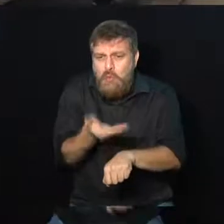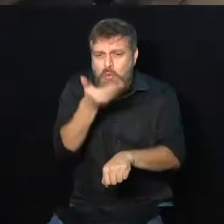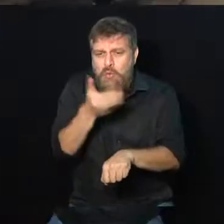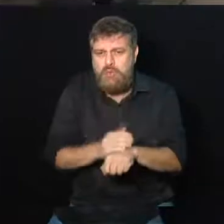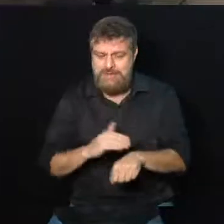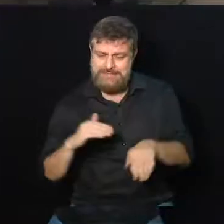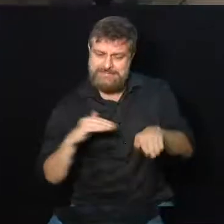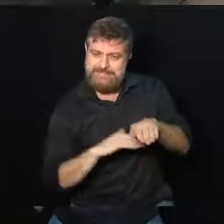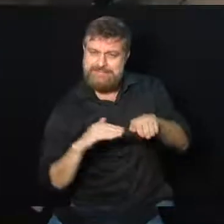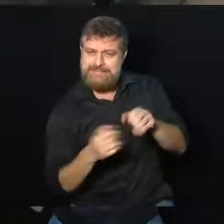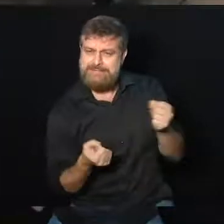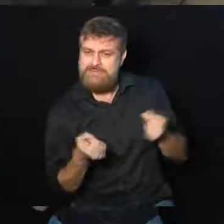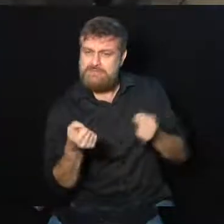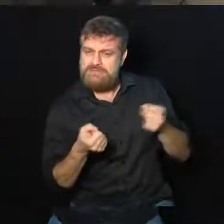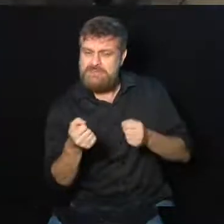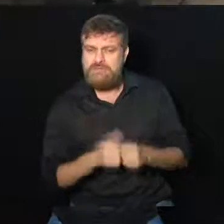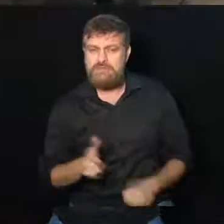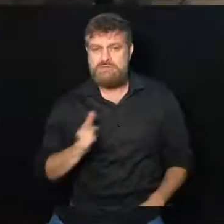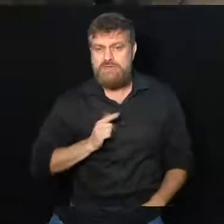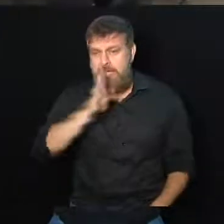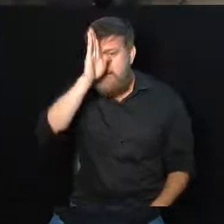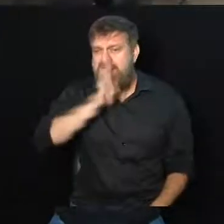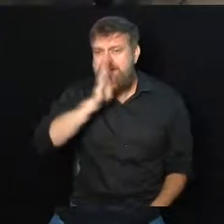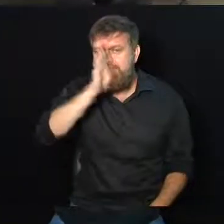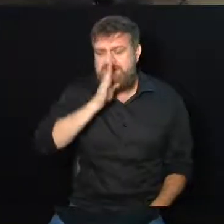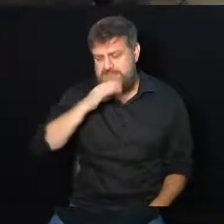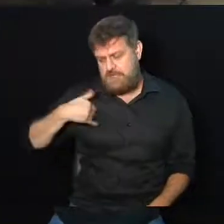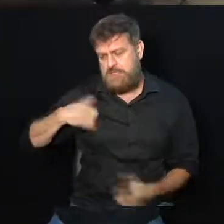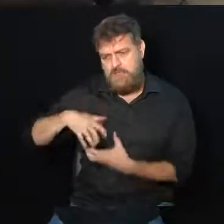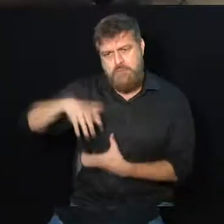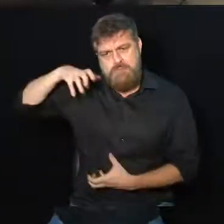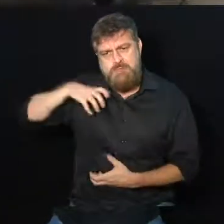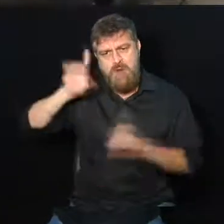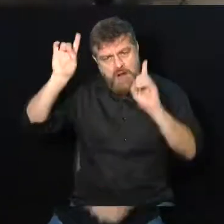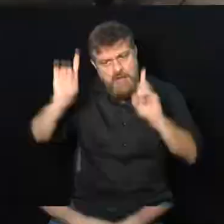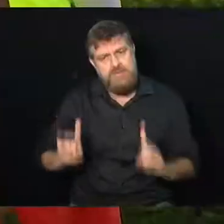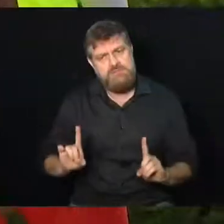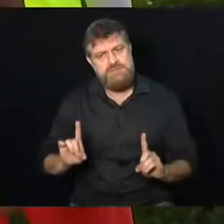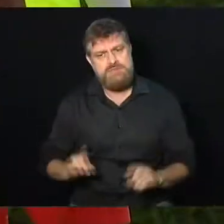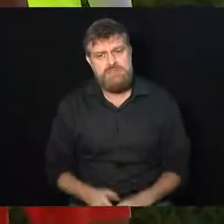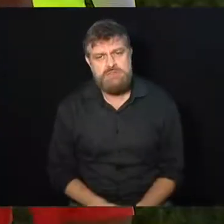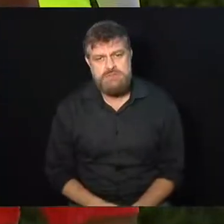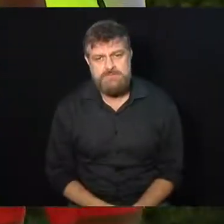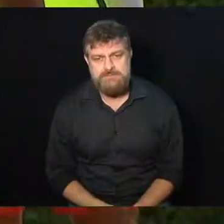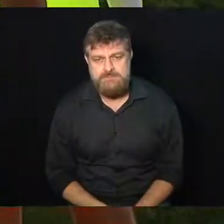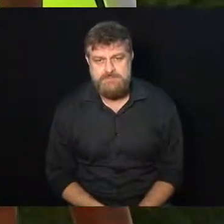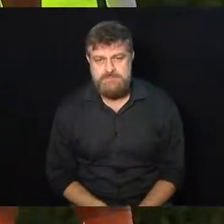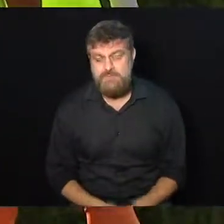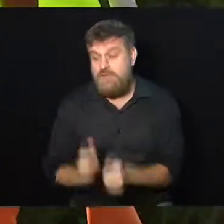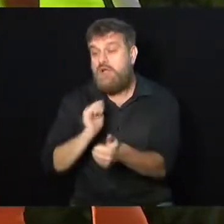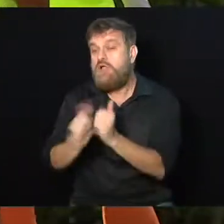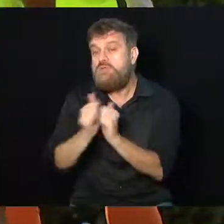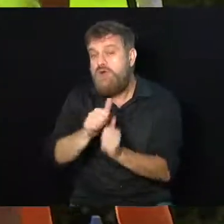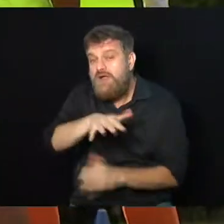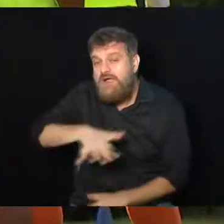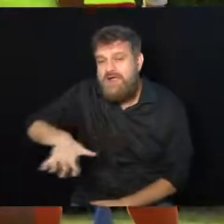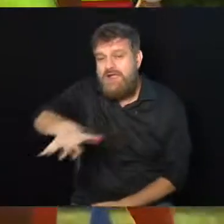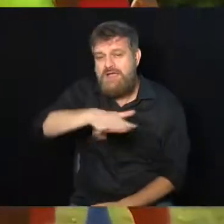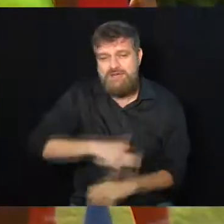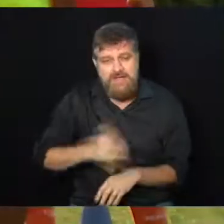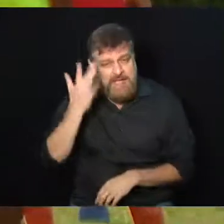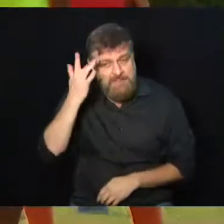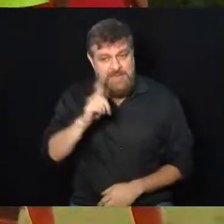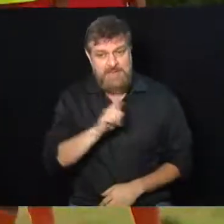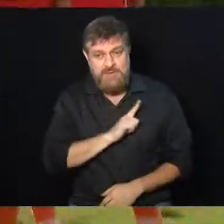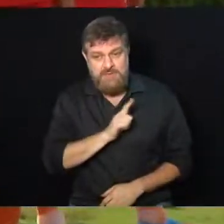em estacionamentos de forma gratuita a idosos e deficientes. E no esporte, amanhã o